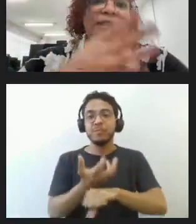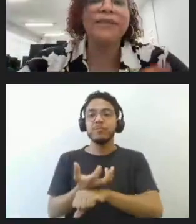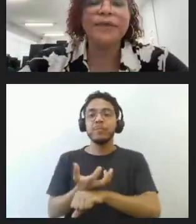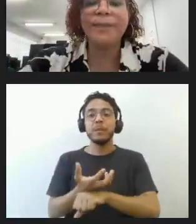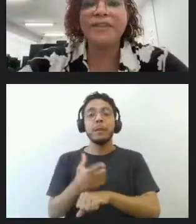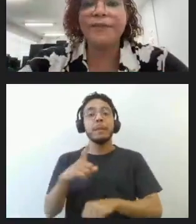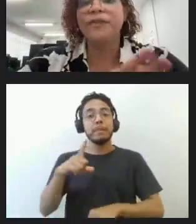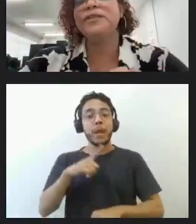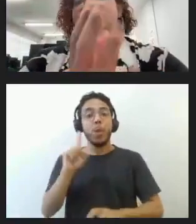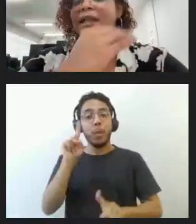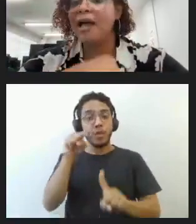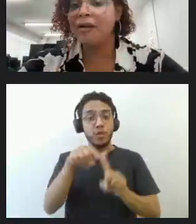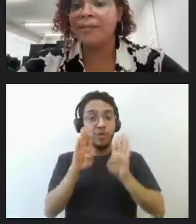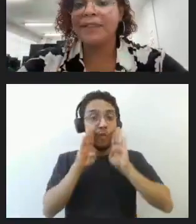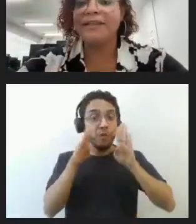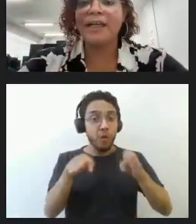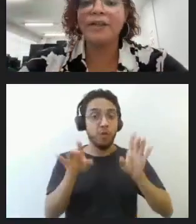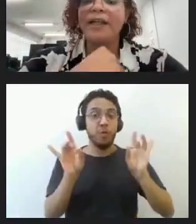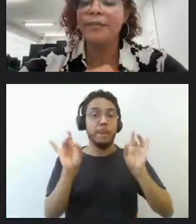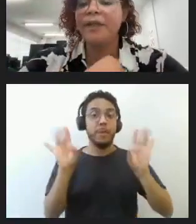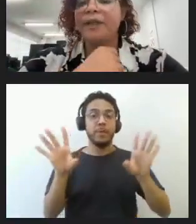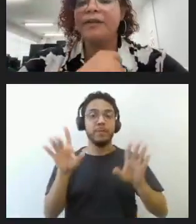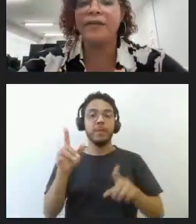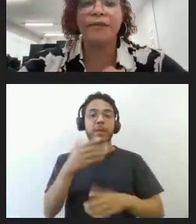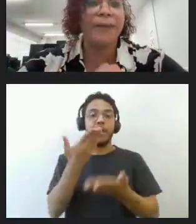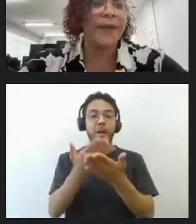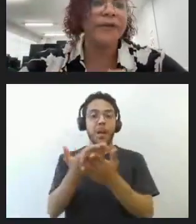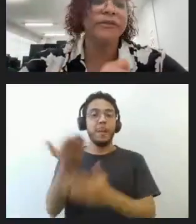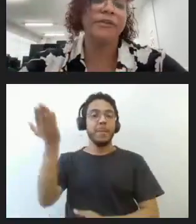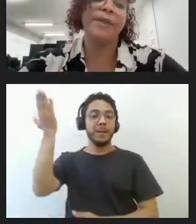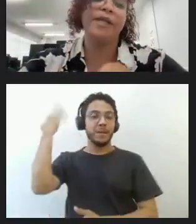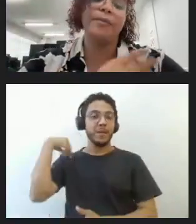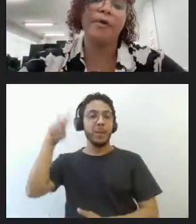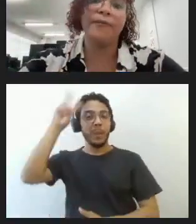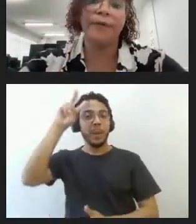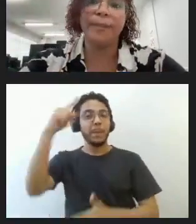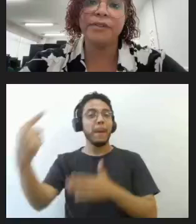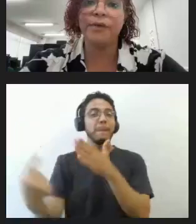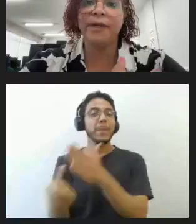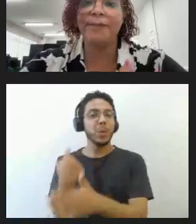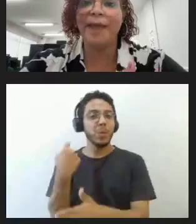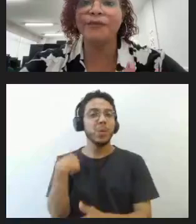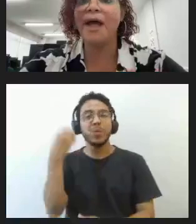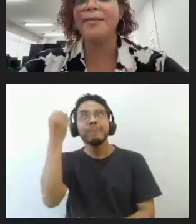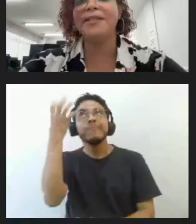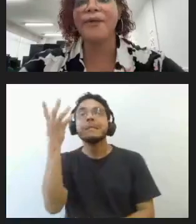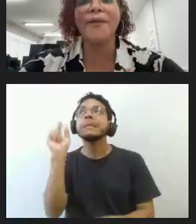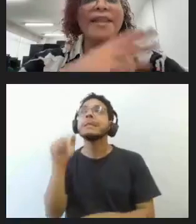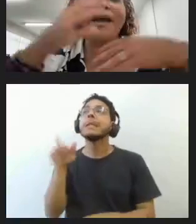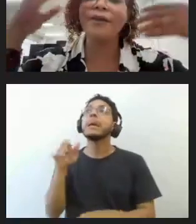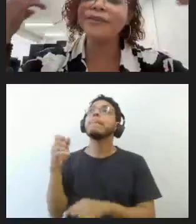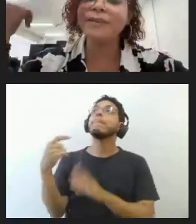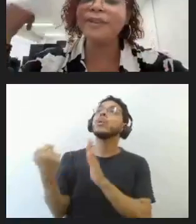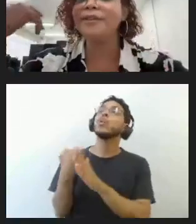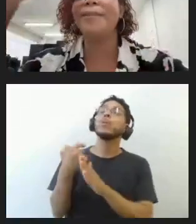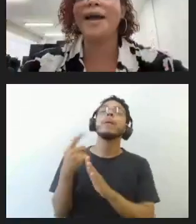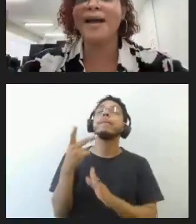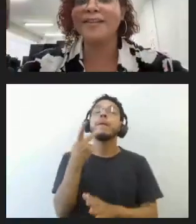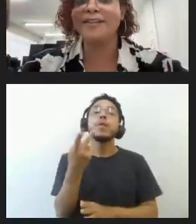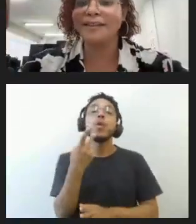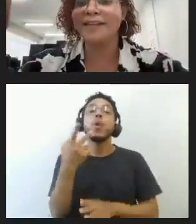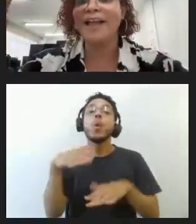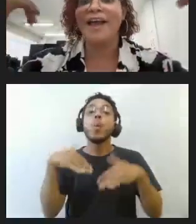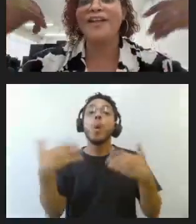existe um objetivo específico. Tanto que na aula passada, eu lembro que teve uma pergunta, não me lembro qual foi a pessoa, que perguntou, mas qual é o ideal do tamanho